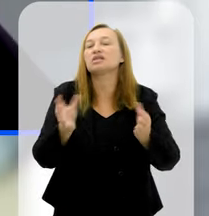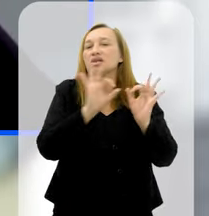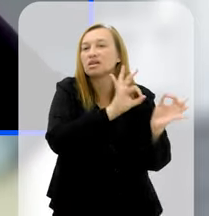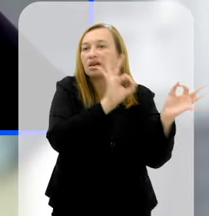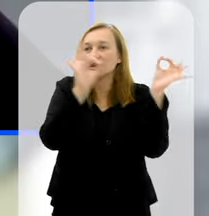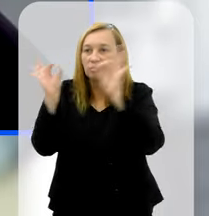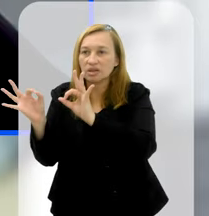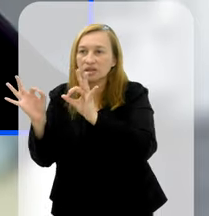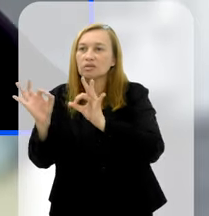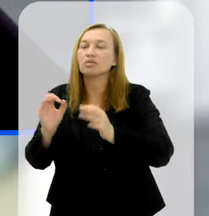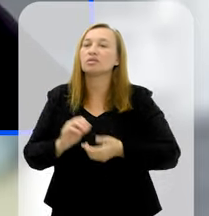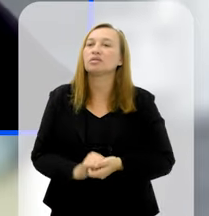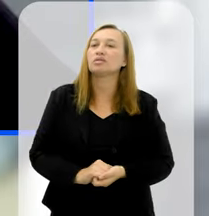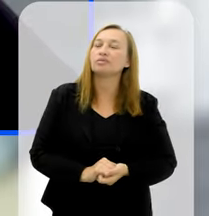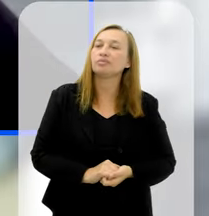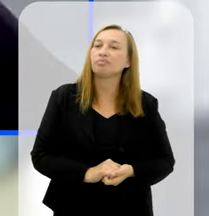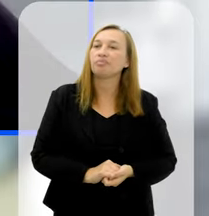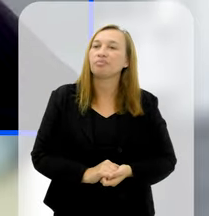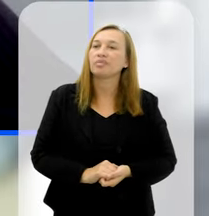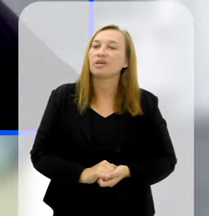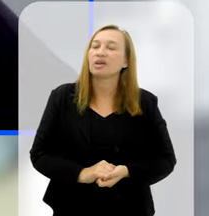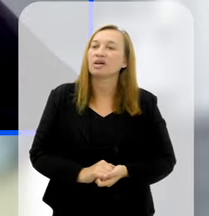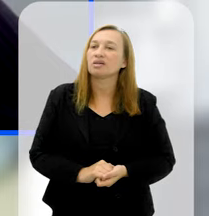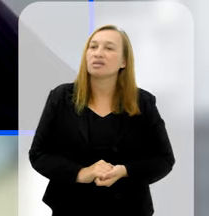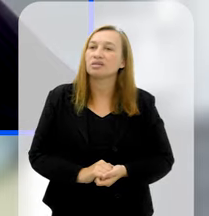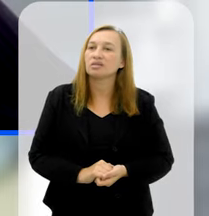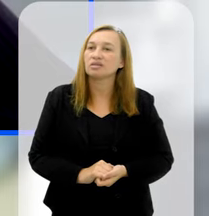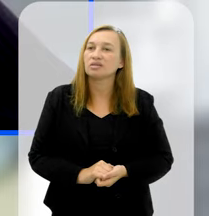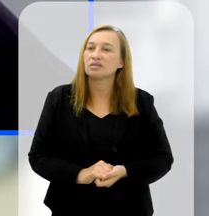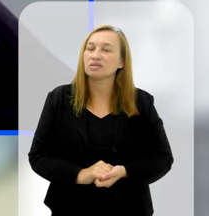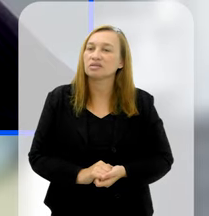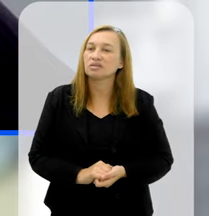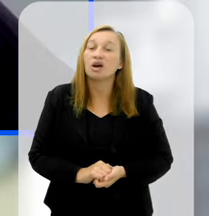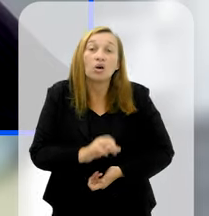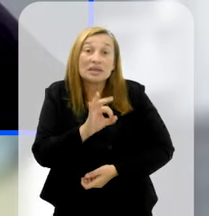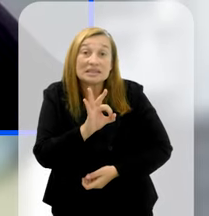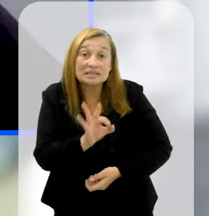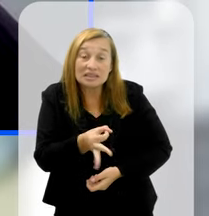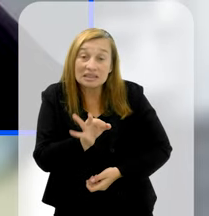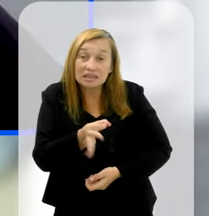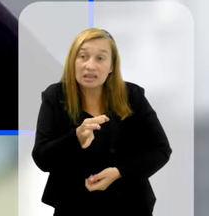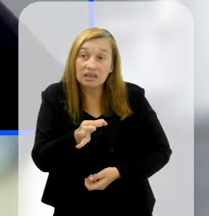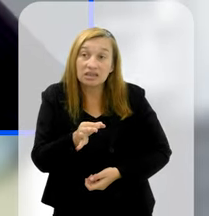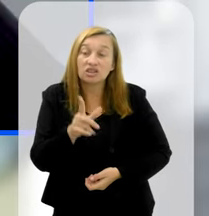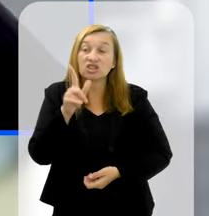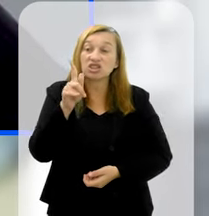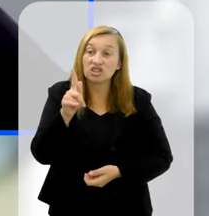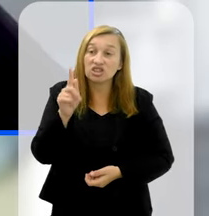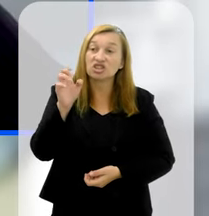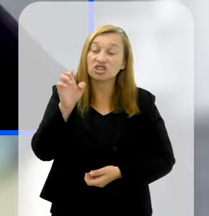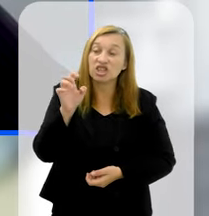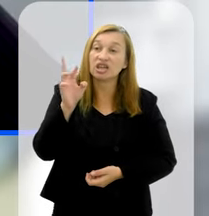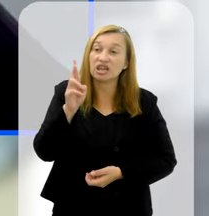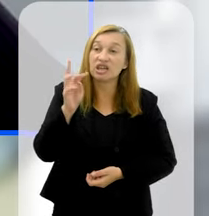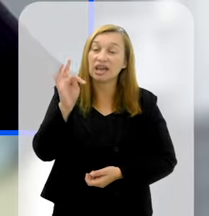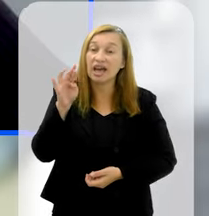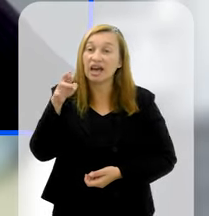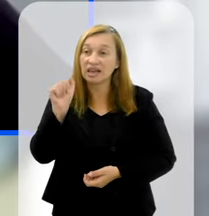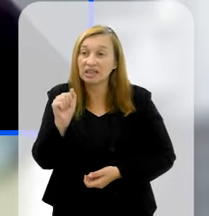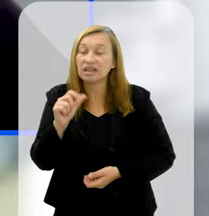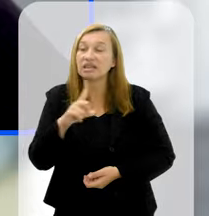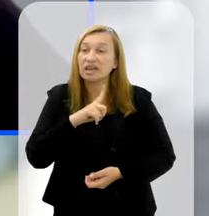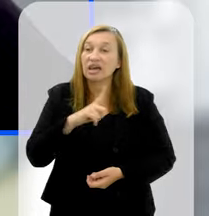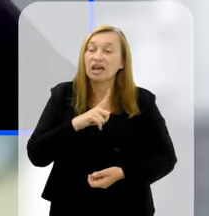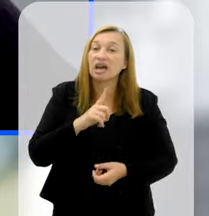ouvintes, telespectadores, de que é uma certeza que um geriatra, um gerontólogo